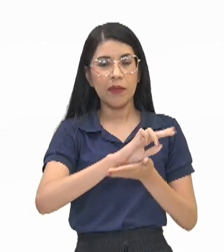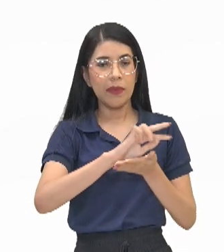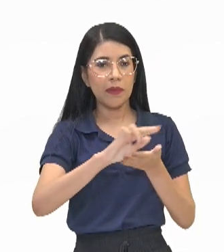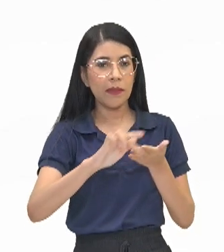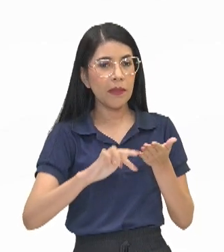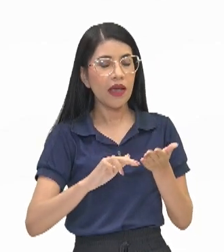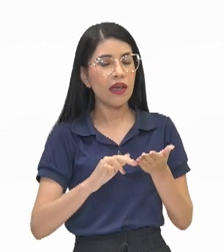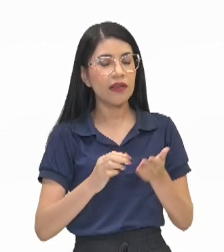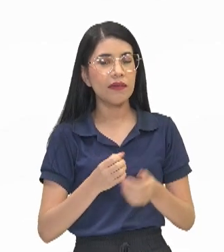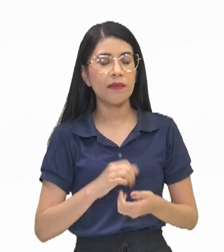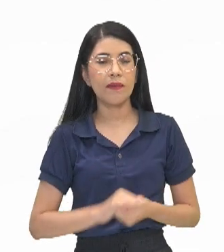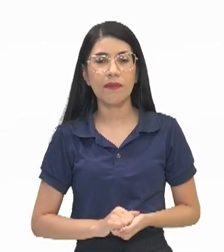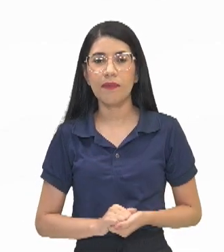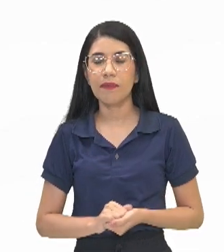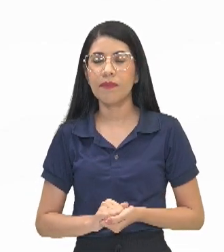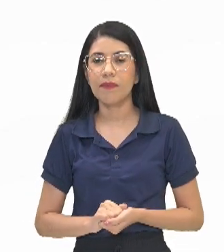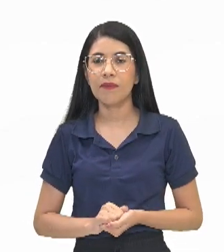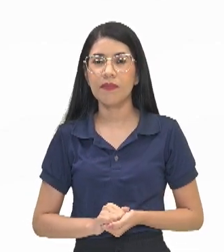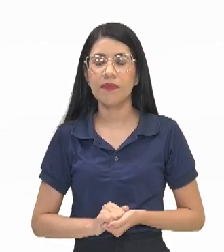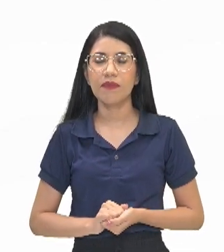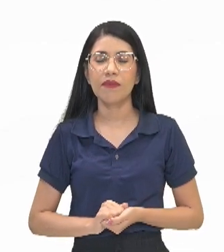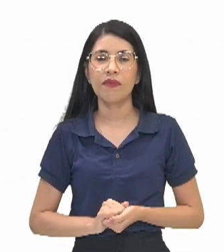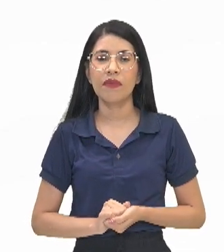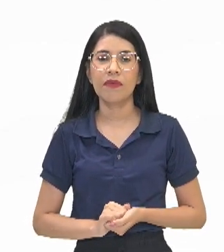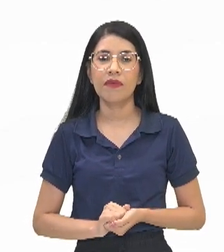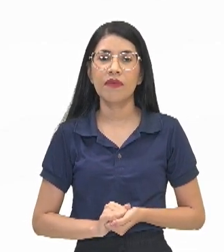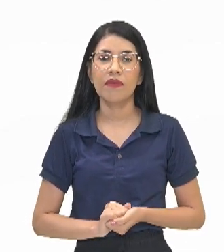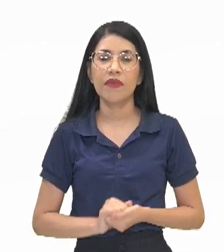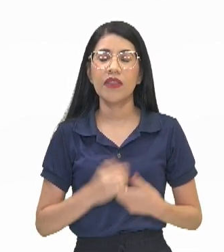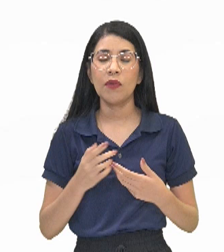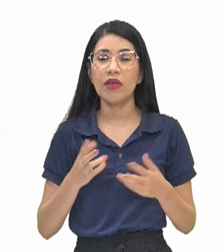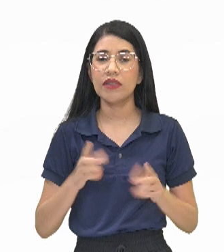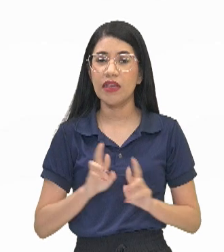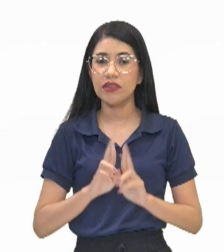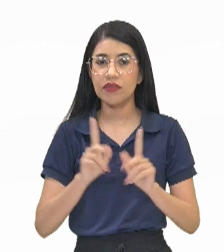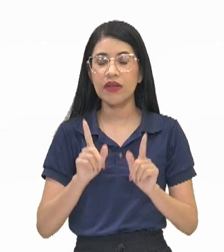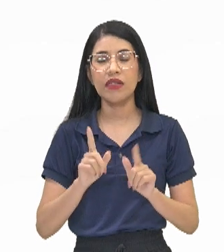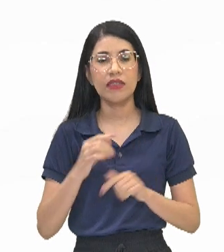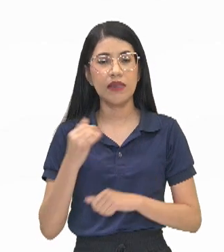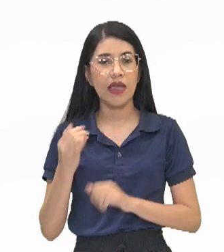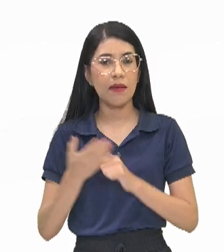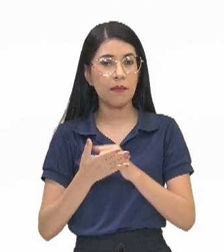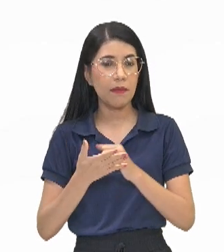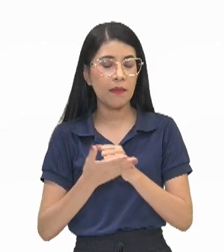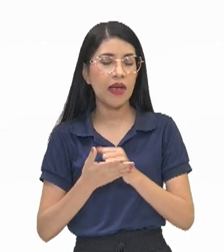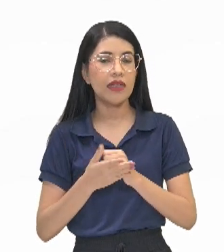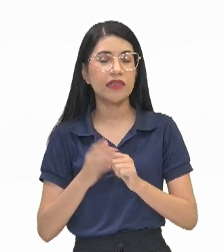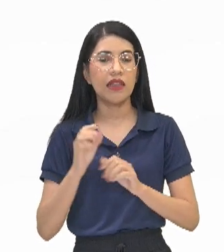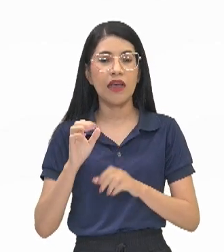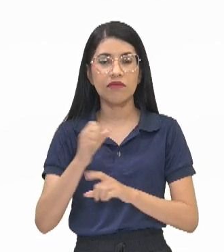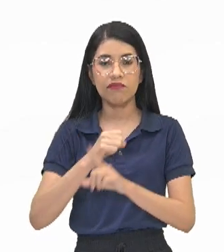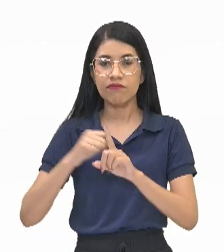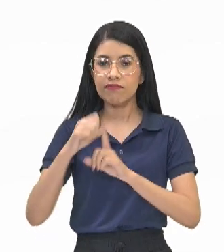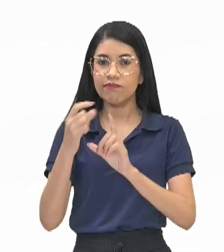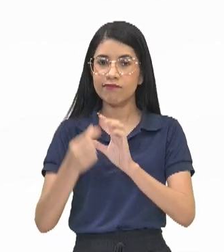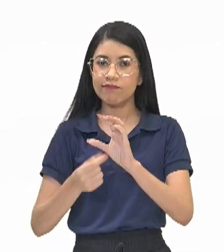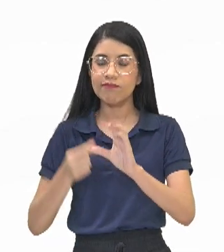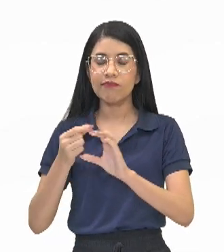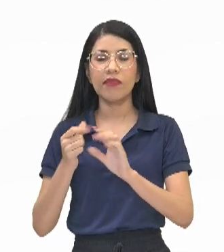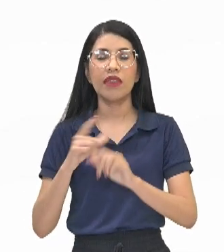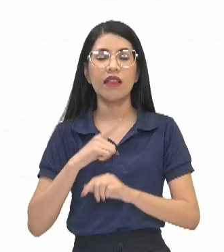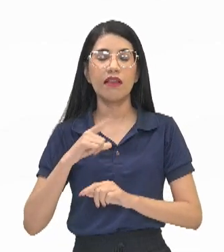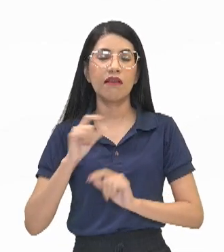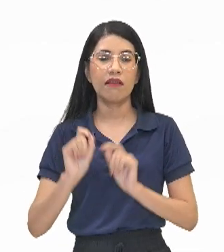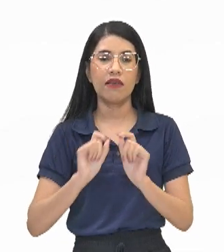né? Então, é essa contradição fundamental da sociedade capitalista que vai